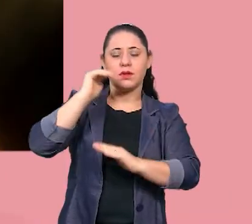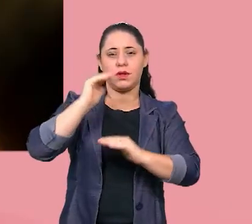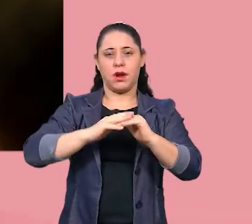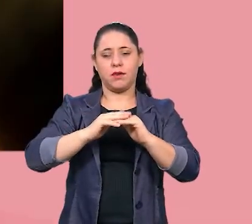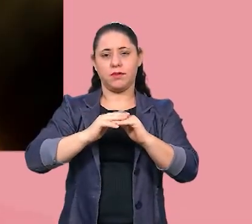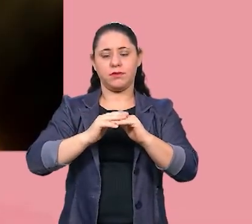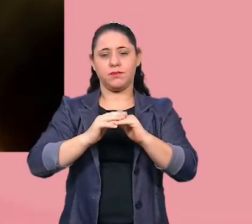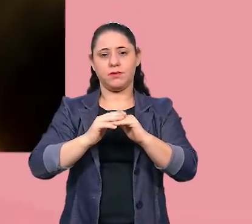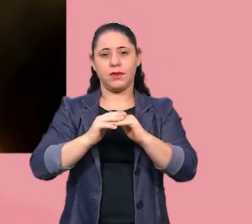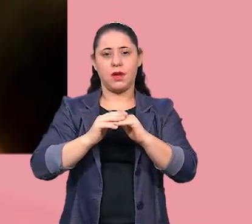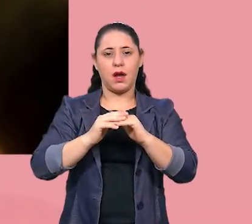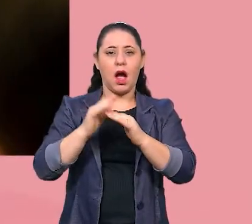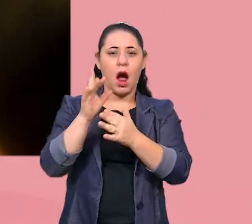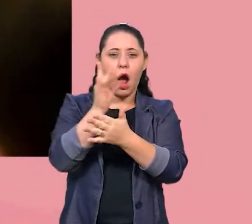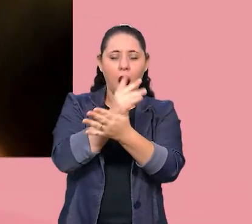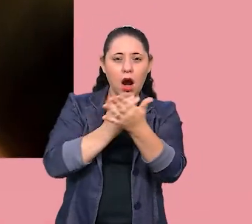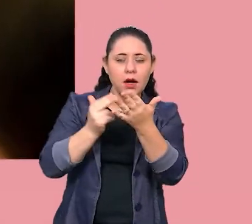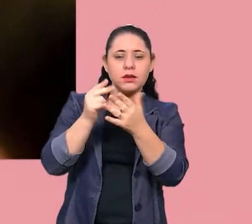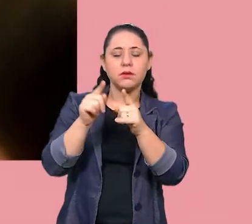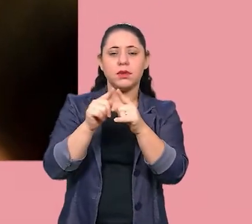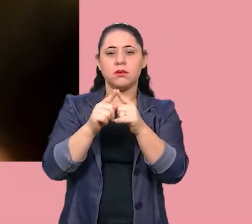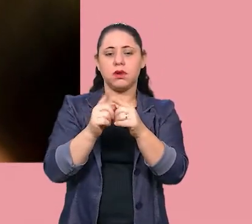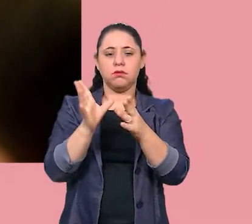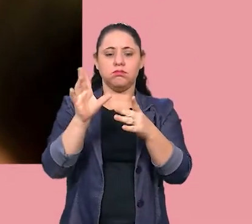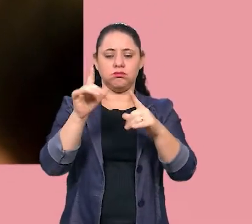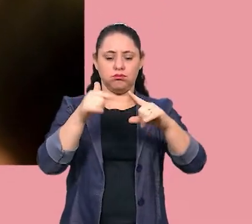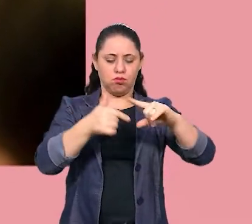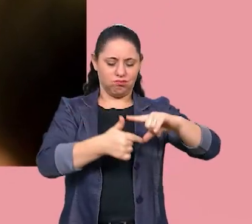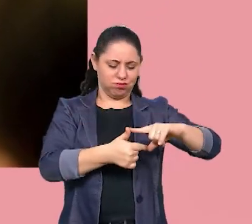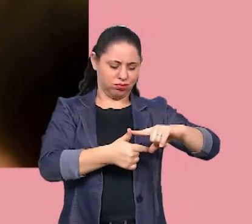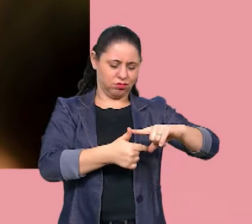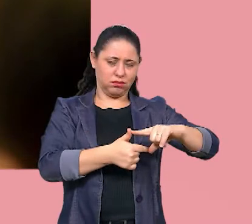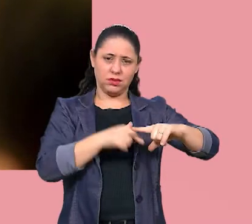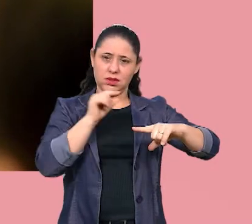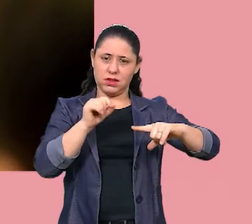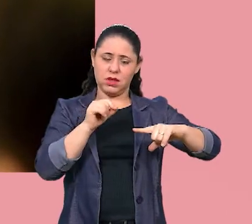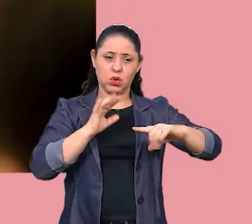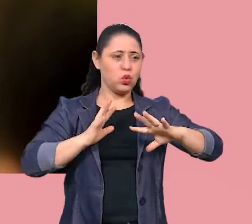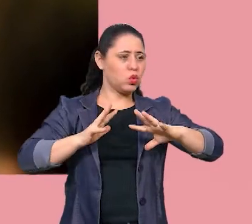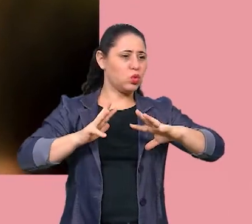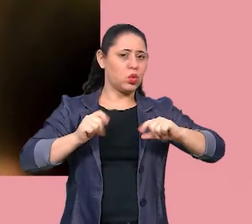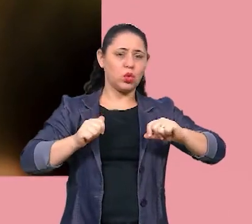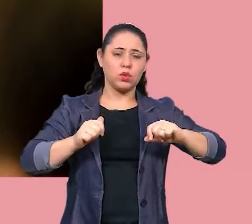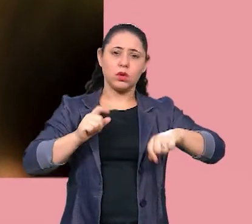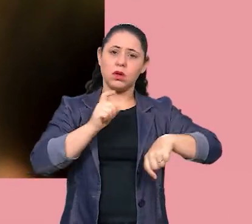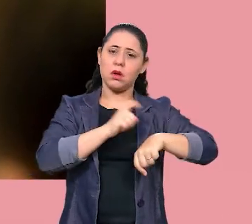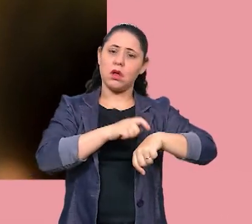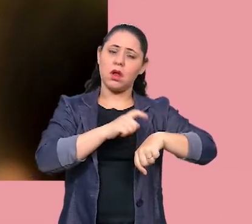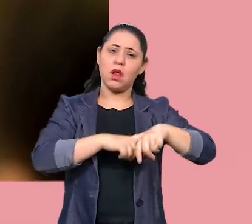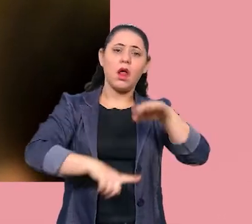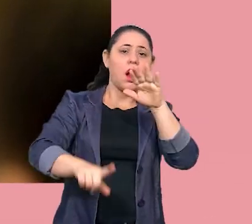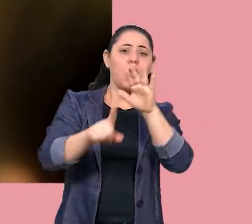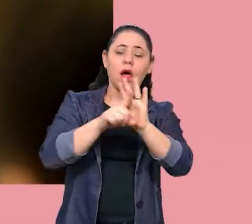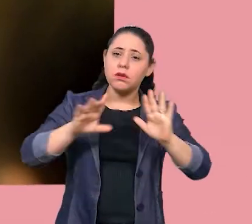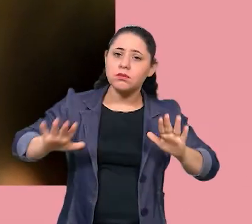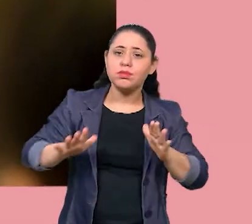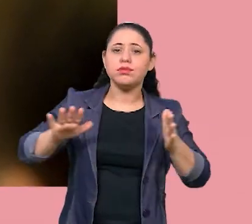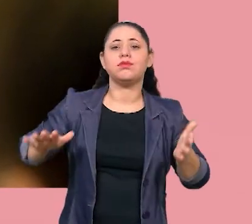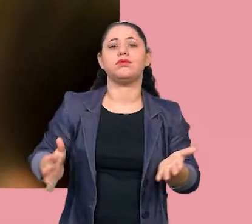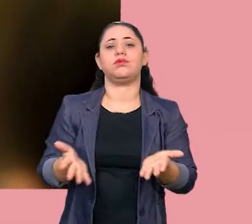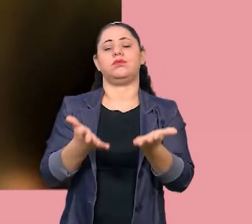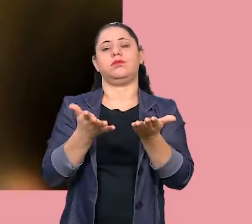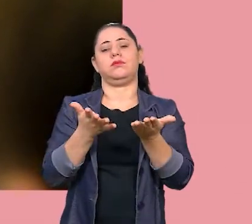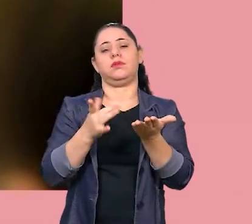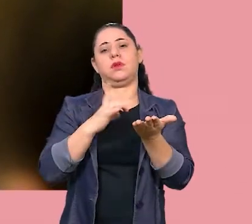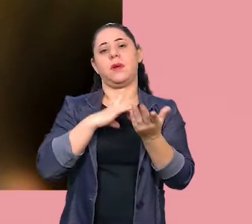gente ficar em reclusão, né, não poder sair de casa, tudo que saiu na época de lei de